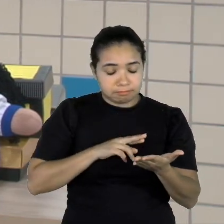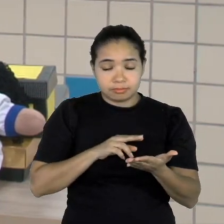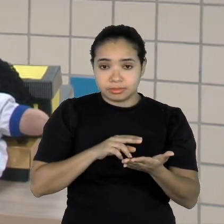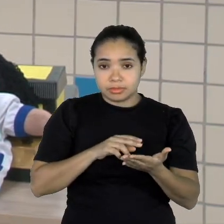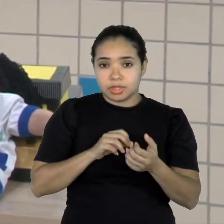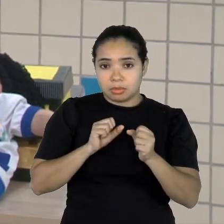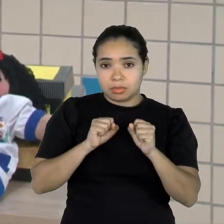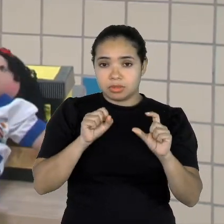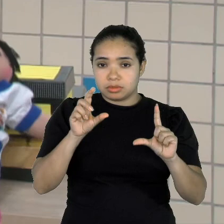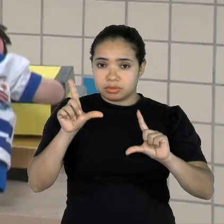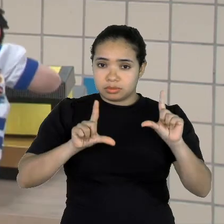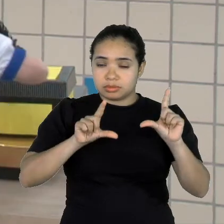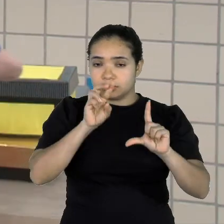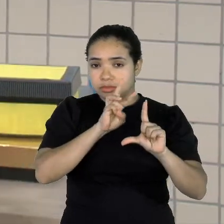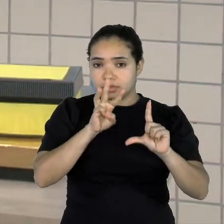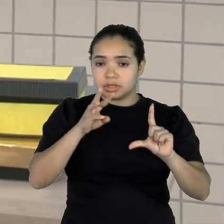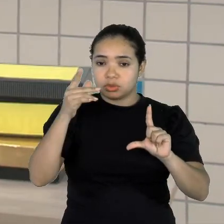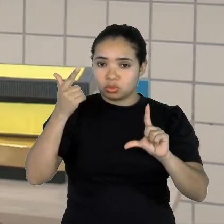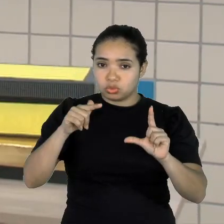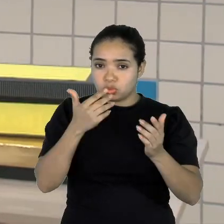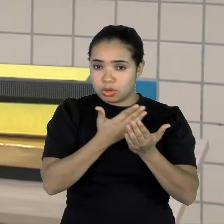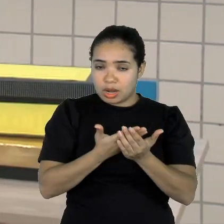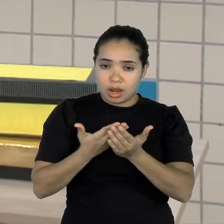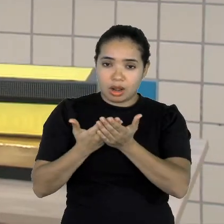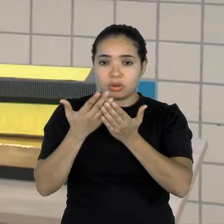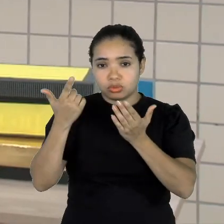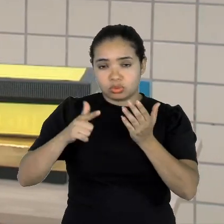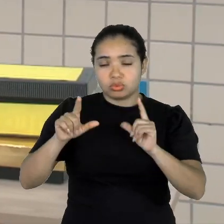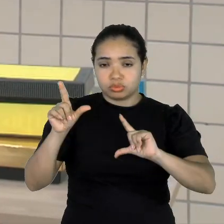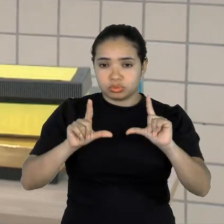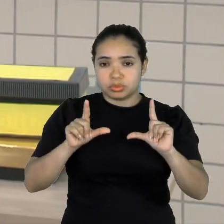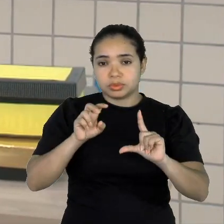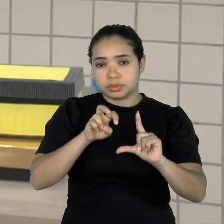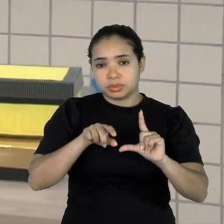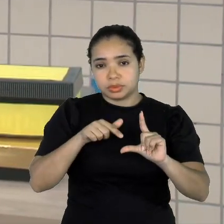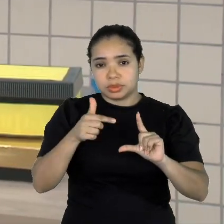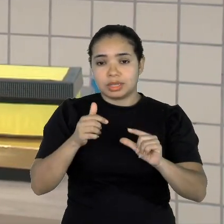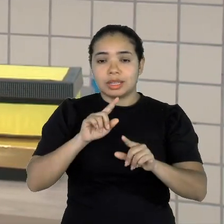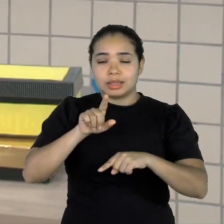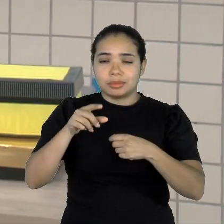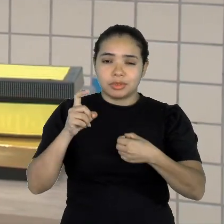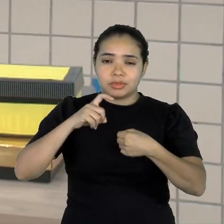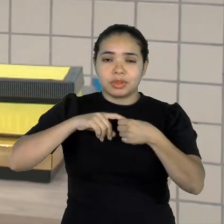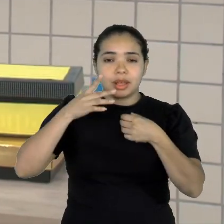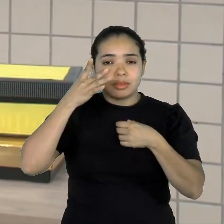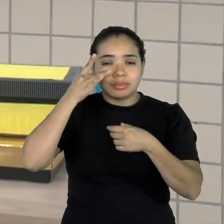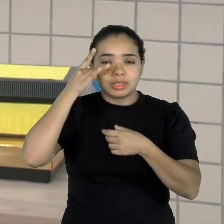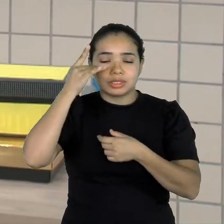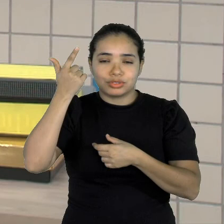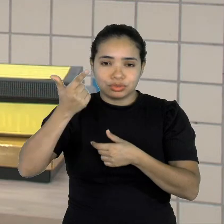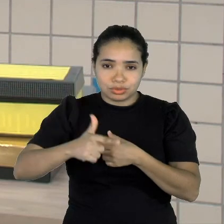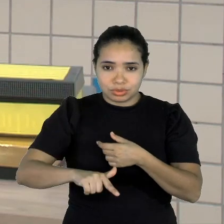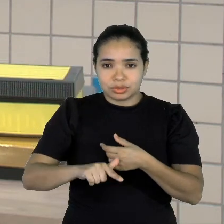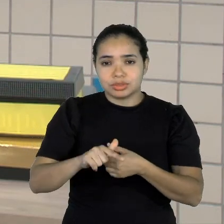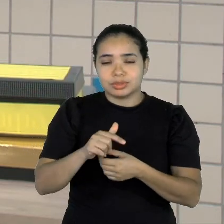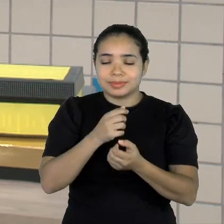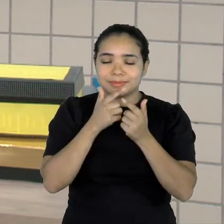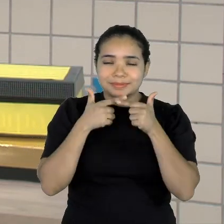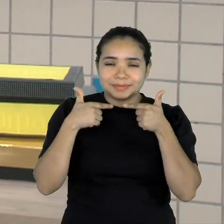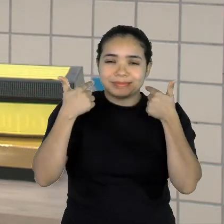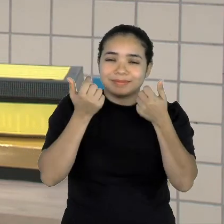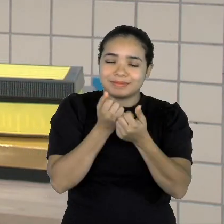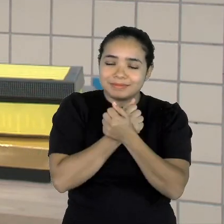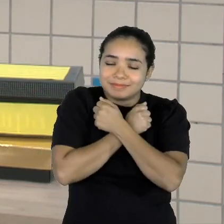a aula novamente, né, Francisquinha? Até a gente poder voltar, estar presente uns com os outros, poder dar aquele sorriso, aquele